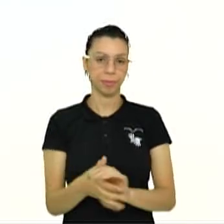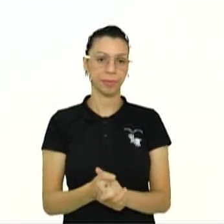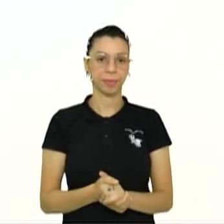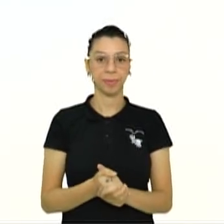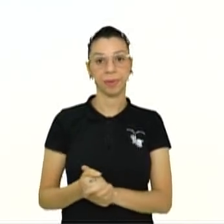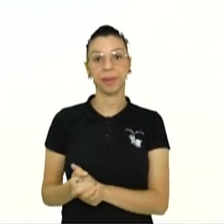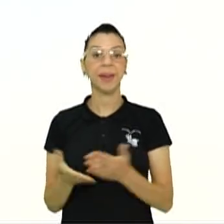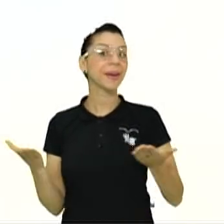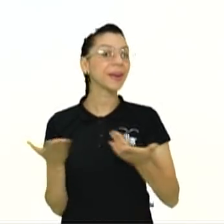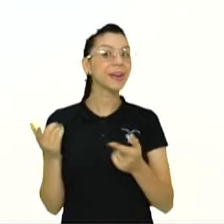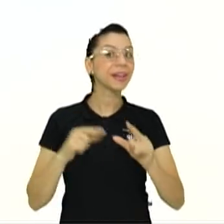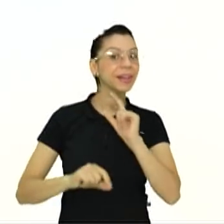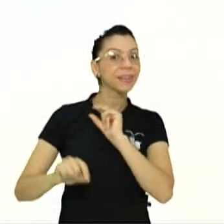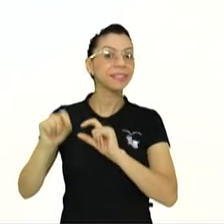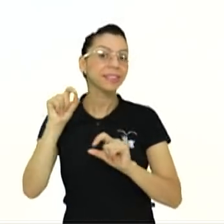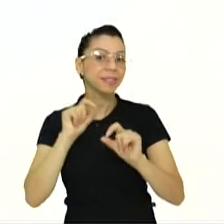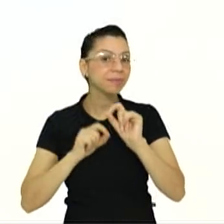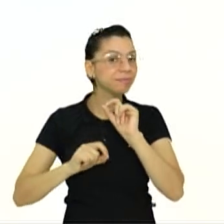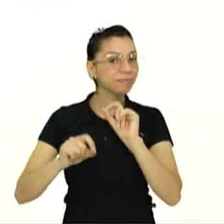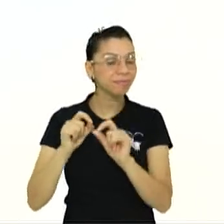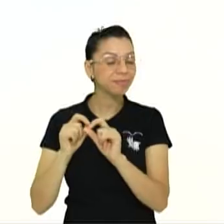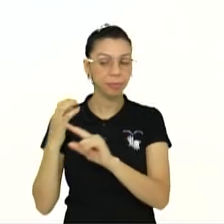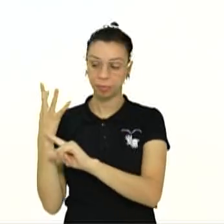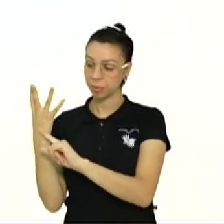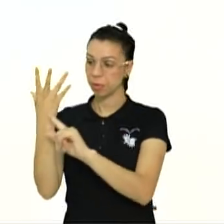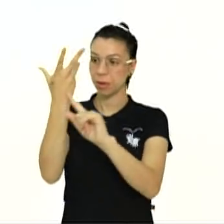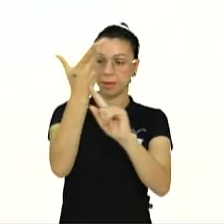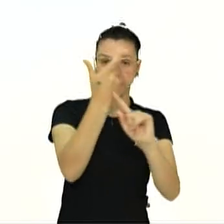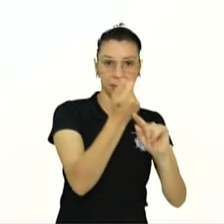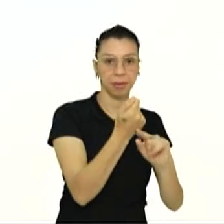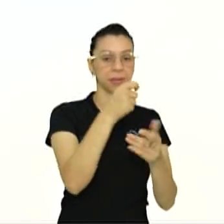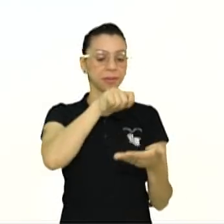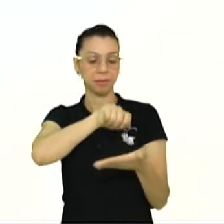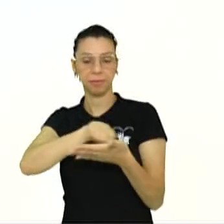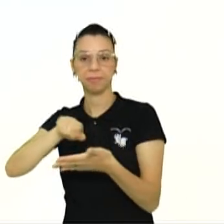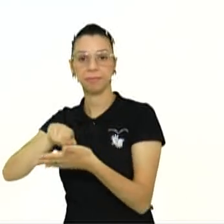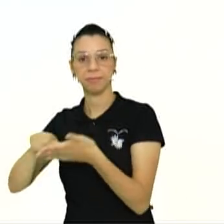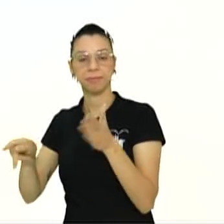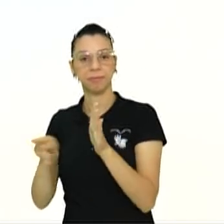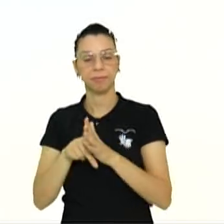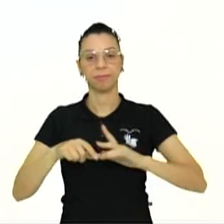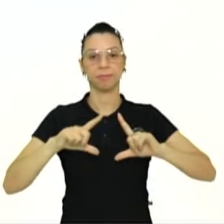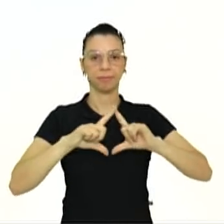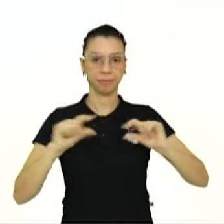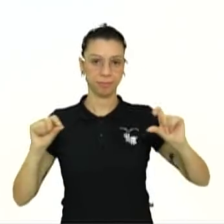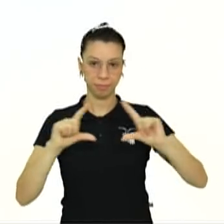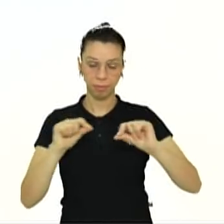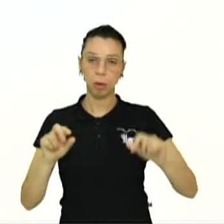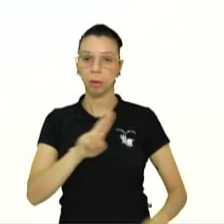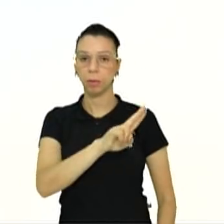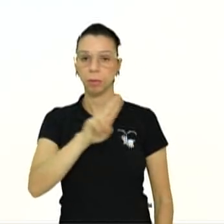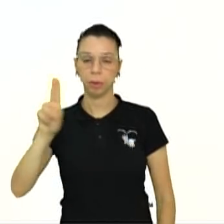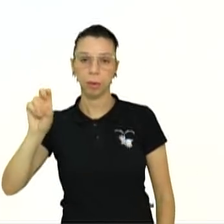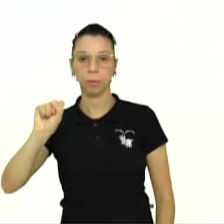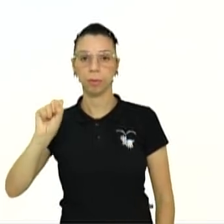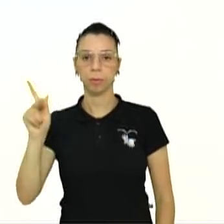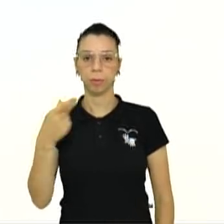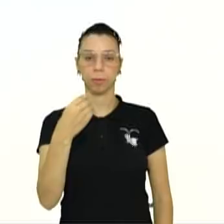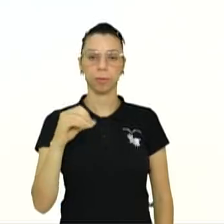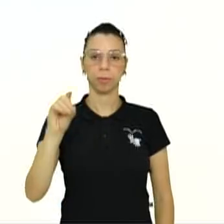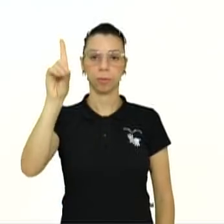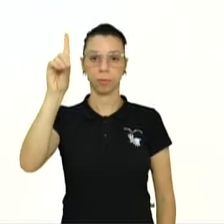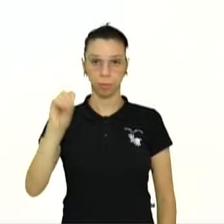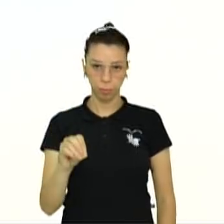vamos trabalhar sobre a arte da caligrafia japonesa. ela tem um nome que é o